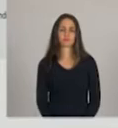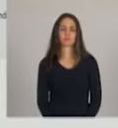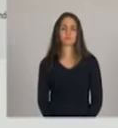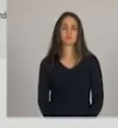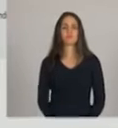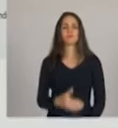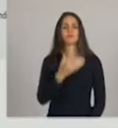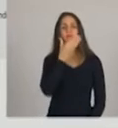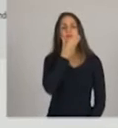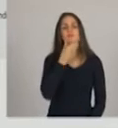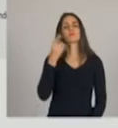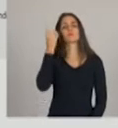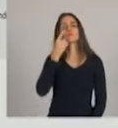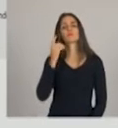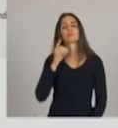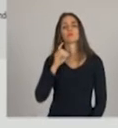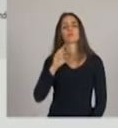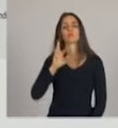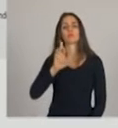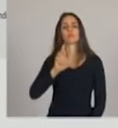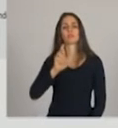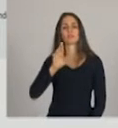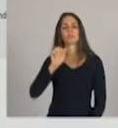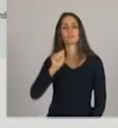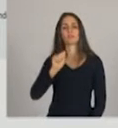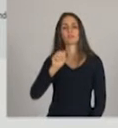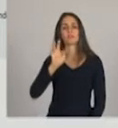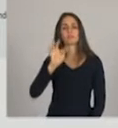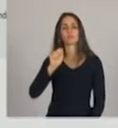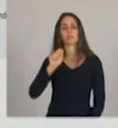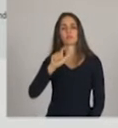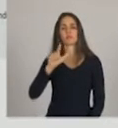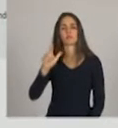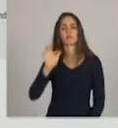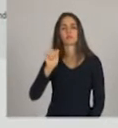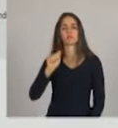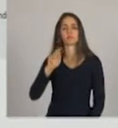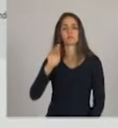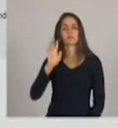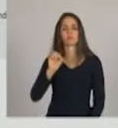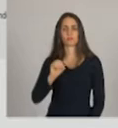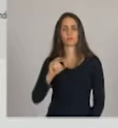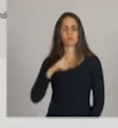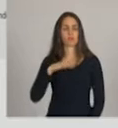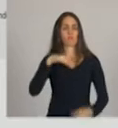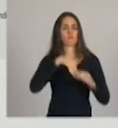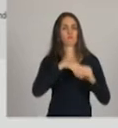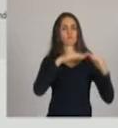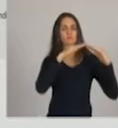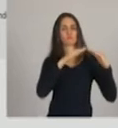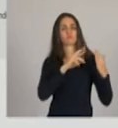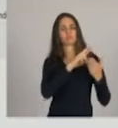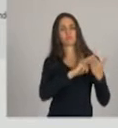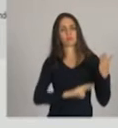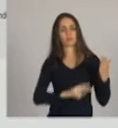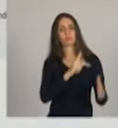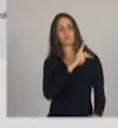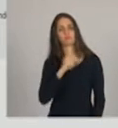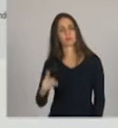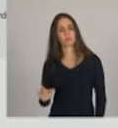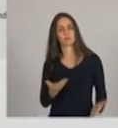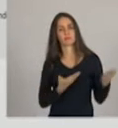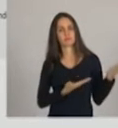Deputado Rafael Pavato, como vota? Voto com Vossa Excelência, meu presidente